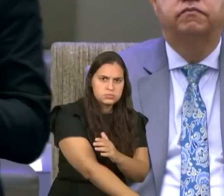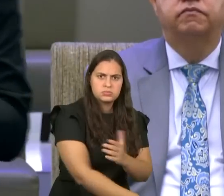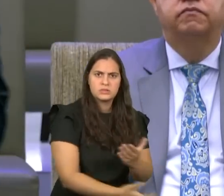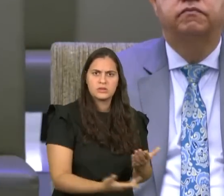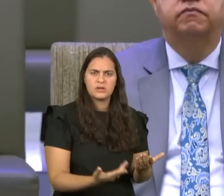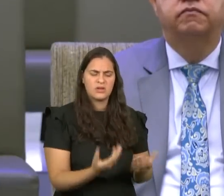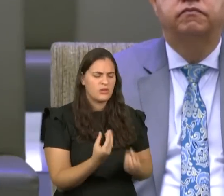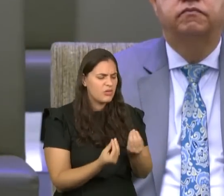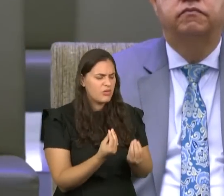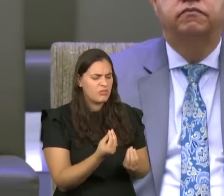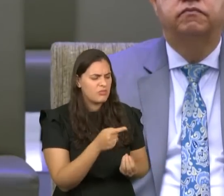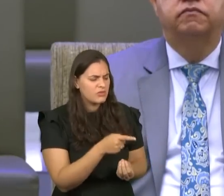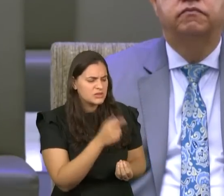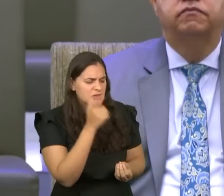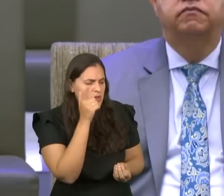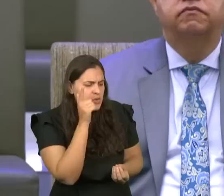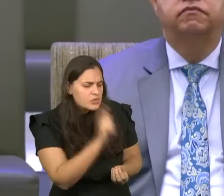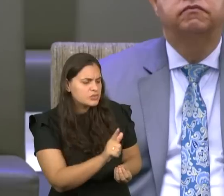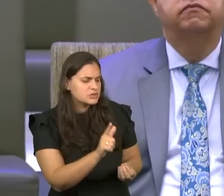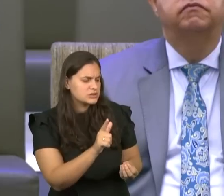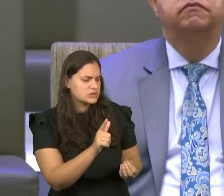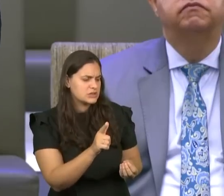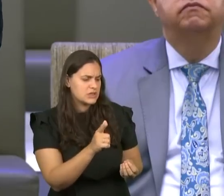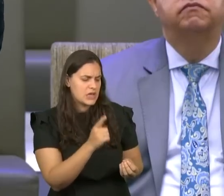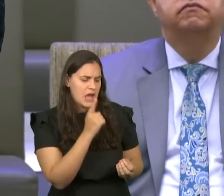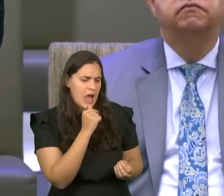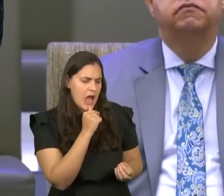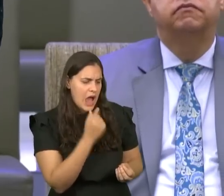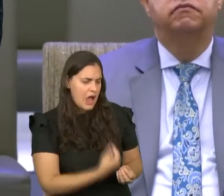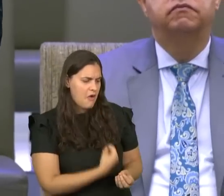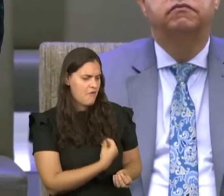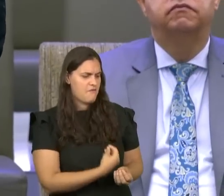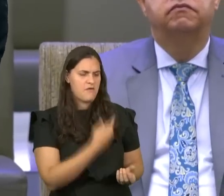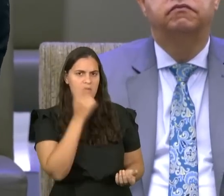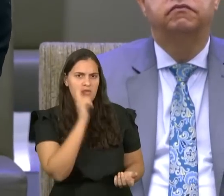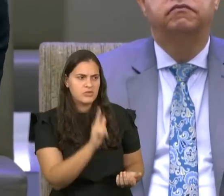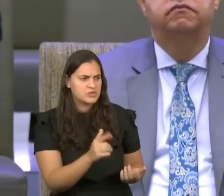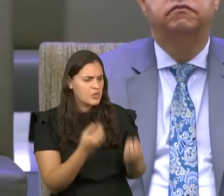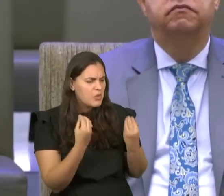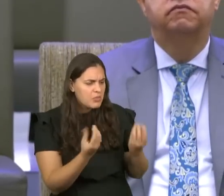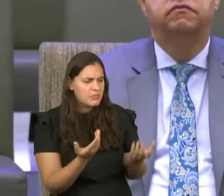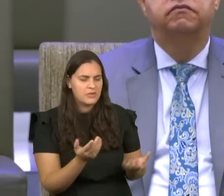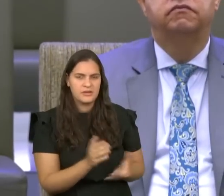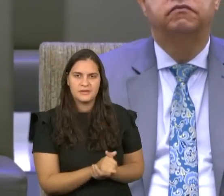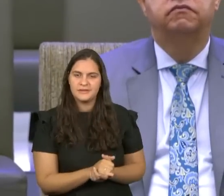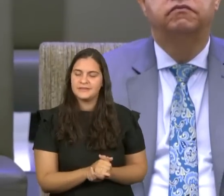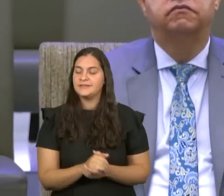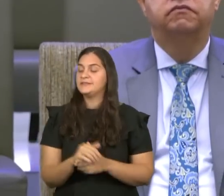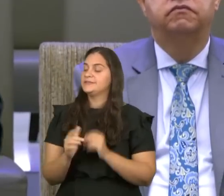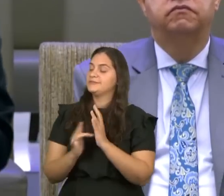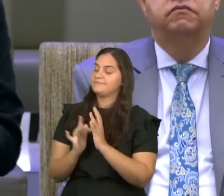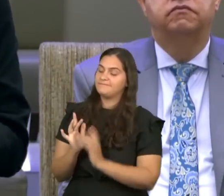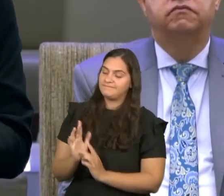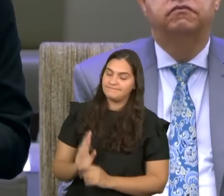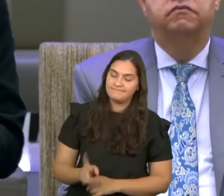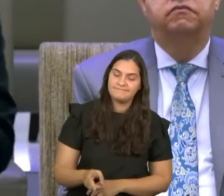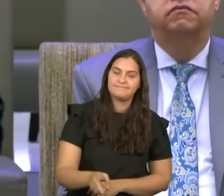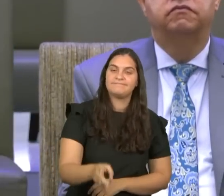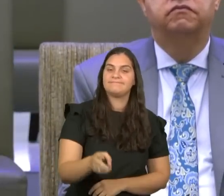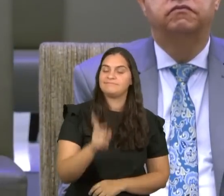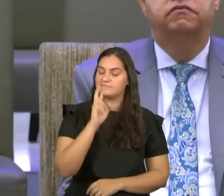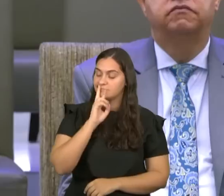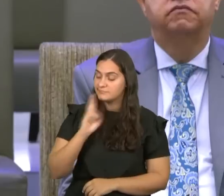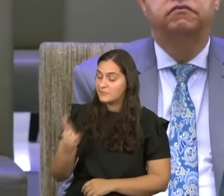de onde Tiraria essa água viva veja que diálogo Ai Jesus continua e responde a ela dizendo